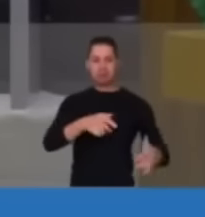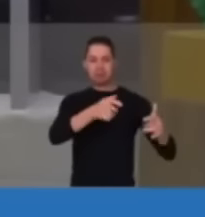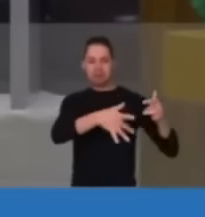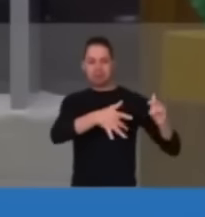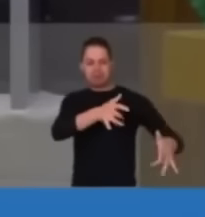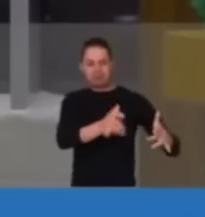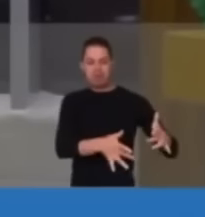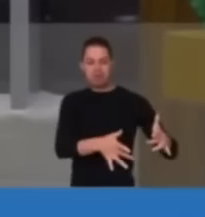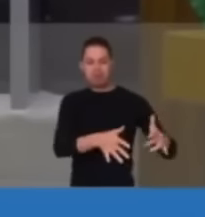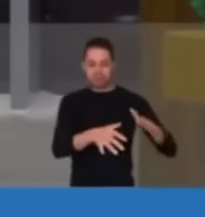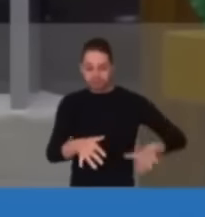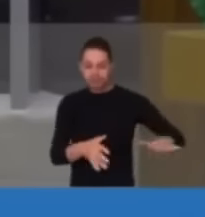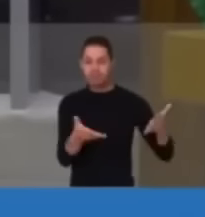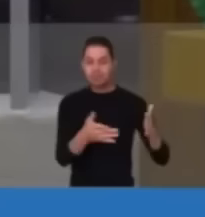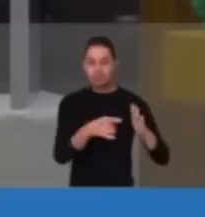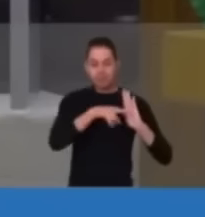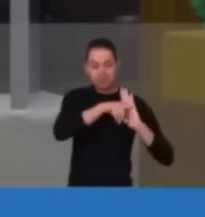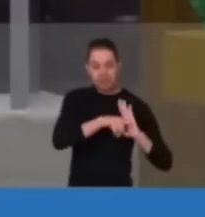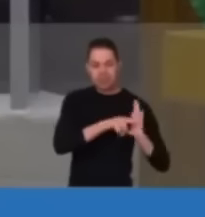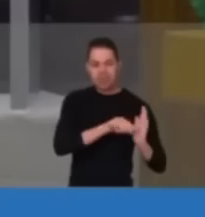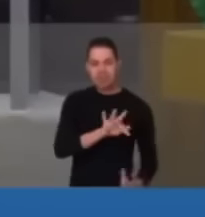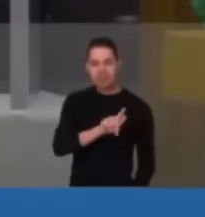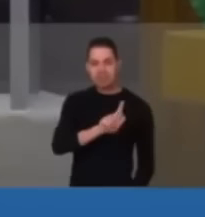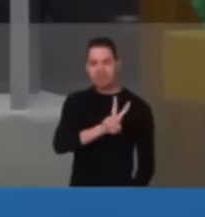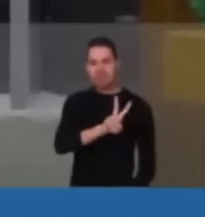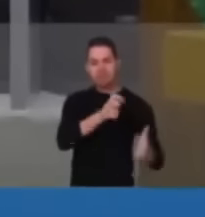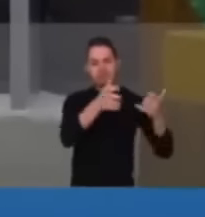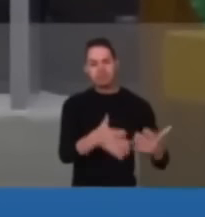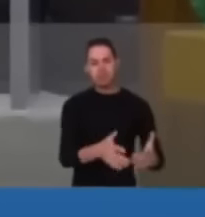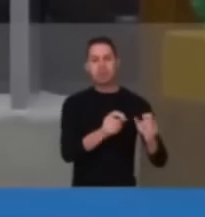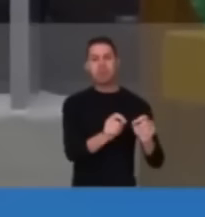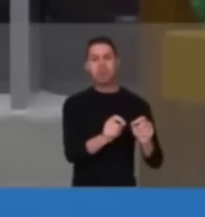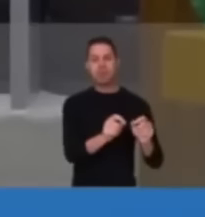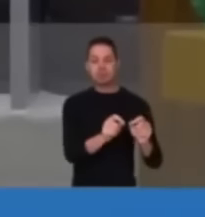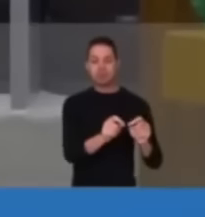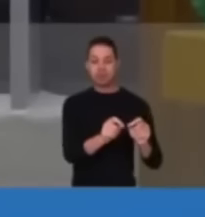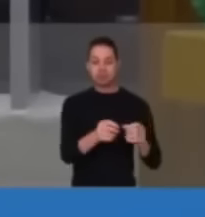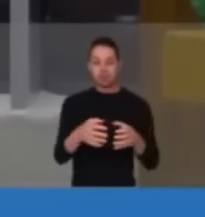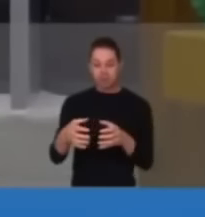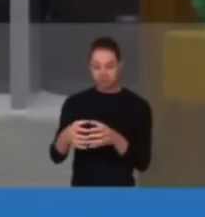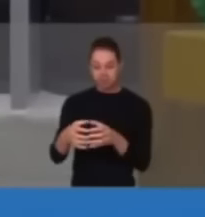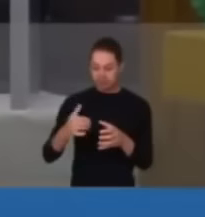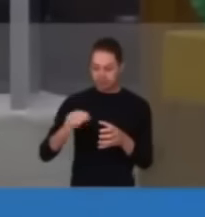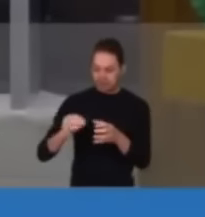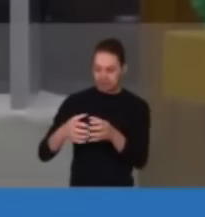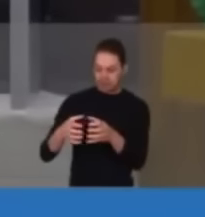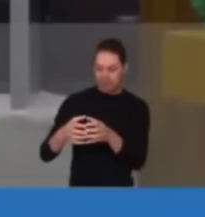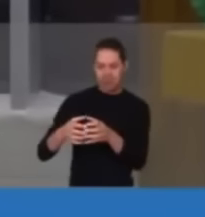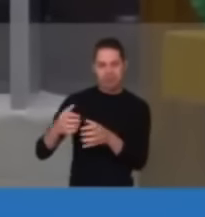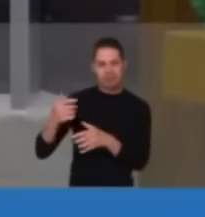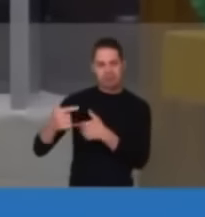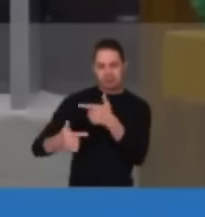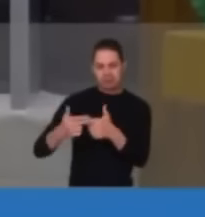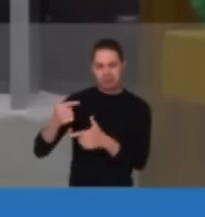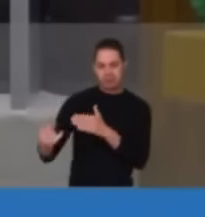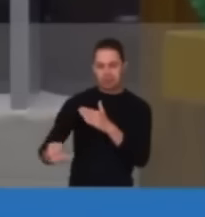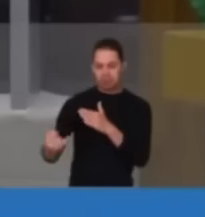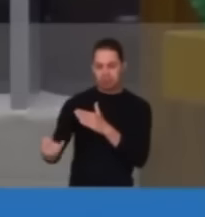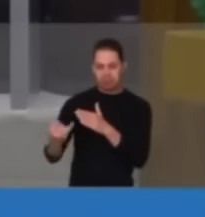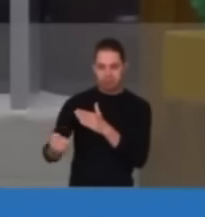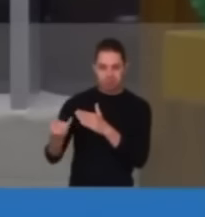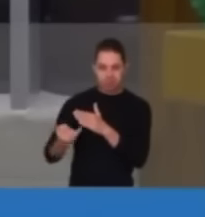estes hoje Numa pesquisa que a Fundação Getúlio Vargas fez diz o seguinte que a cada 10 pessoas que estão precarizadas autônomas sem carteira